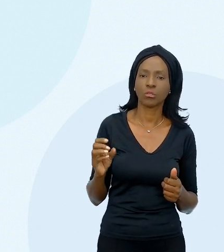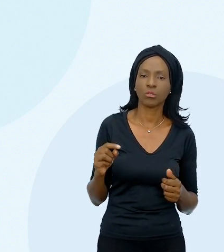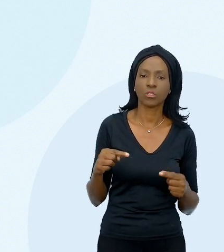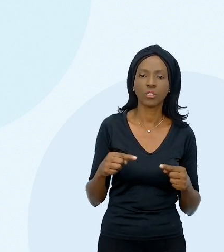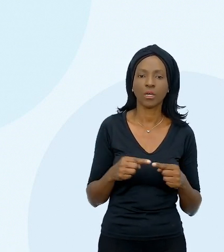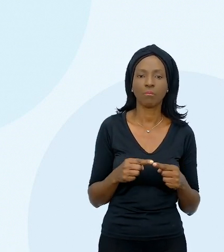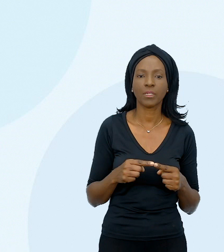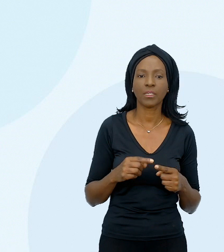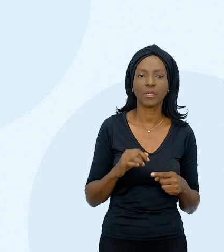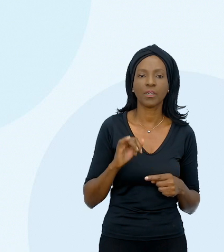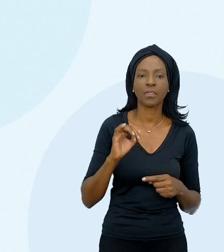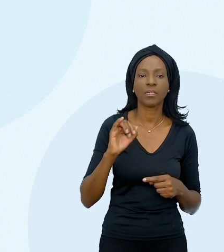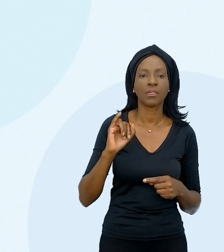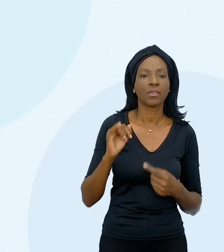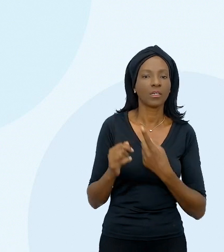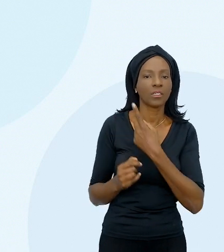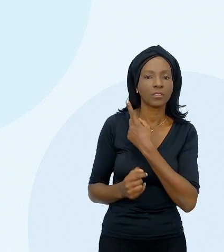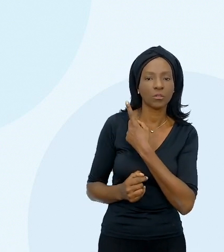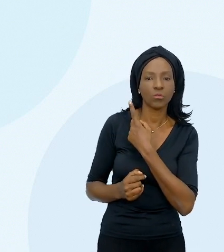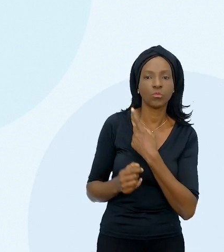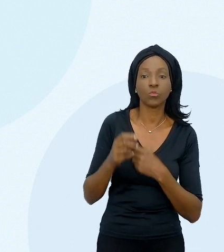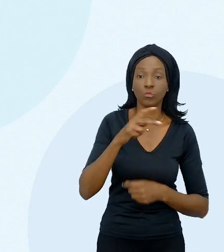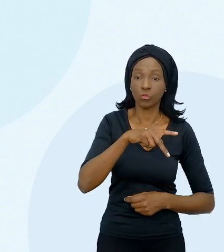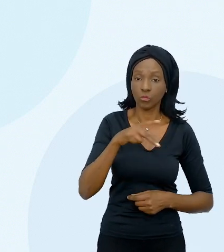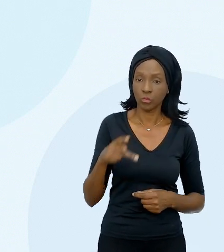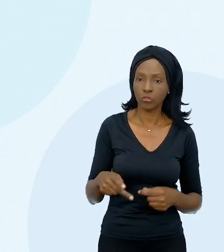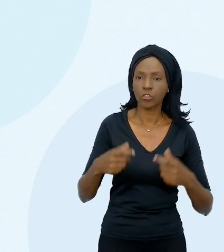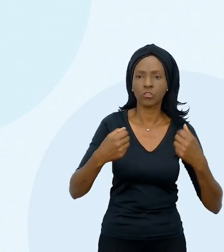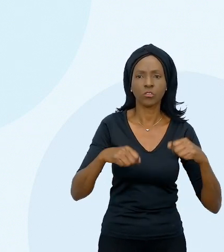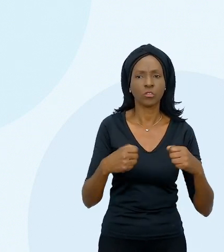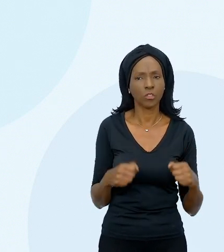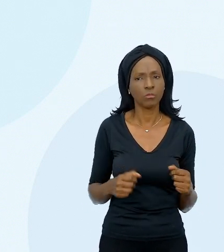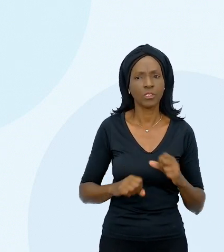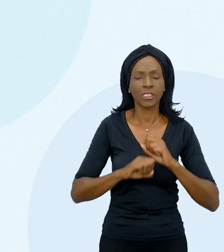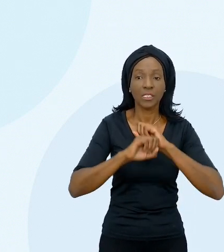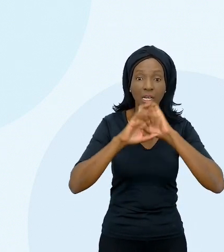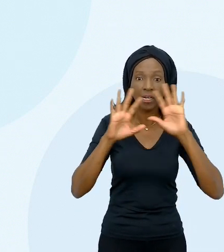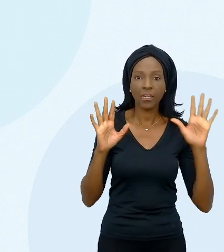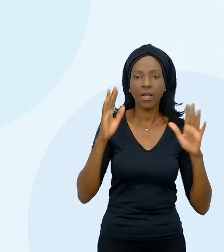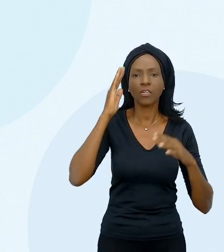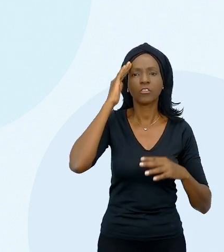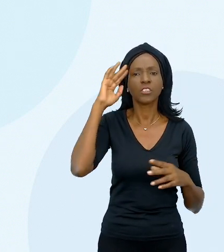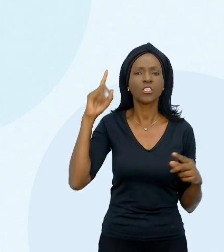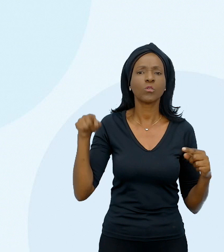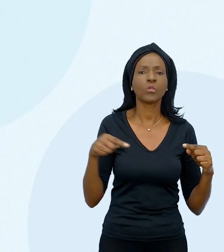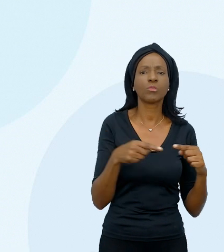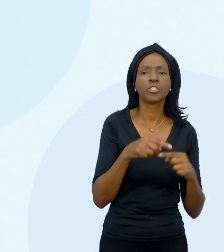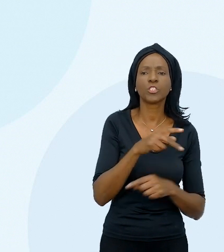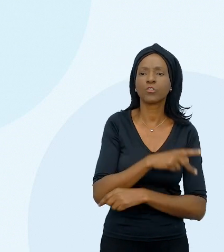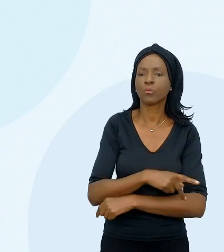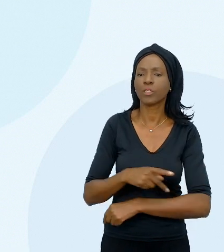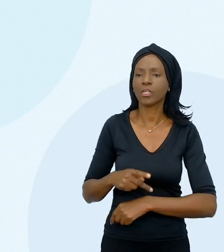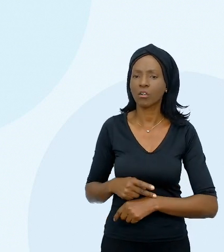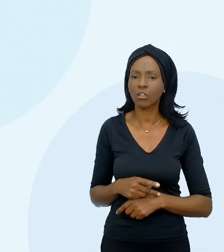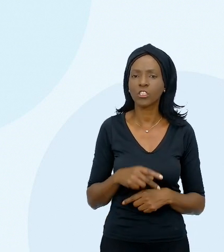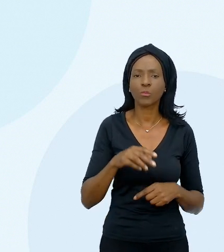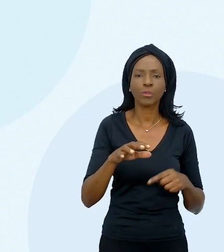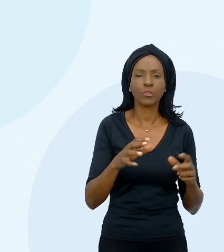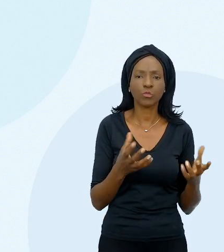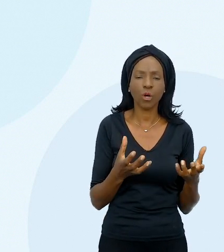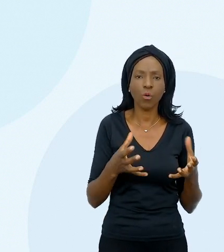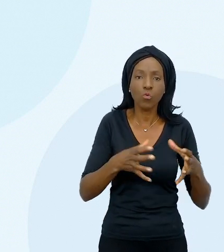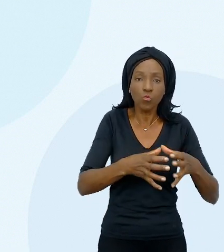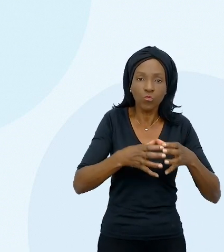intencionalidade? É o professor, né? Veja, o professor precisa ter muito clara a finalidade pedagógica, pelo qual está reunindo os estudantes em